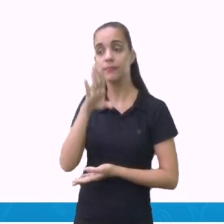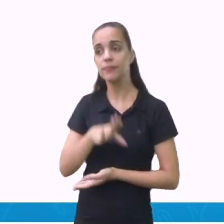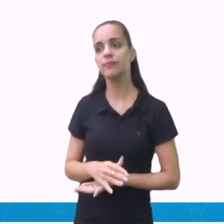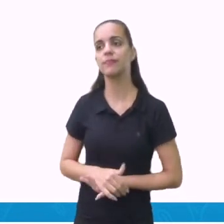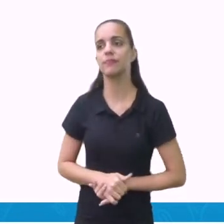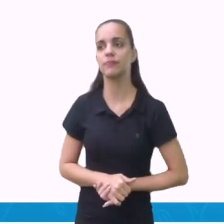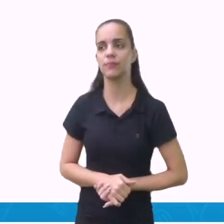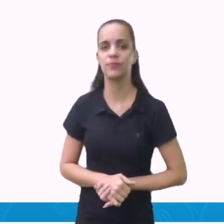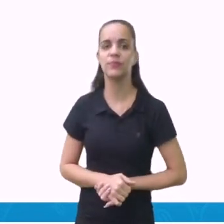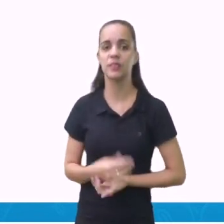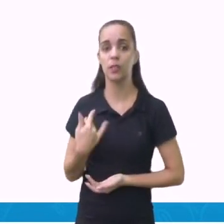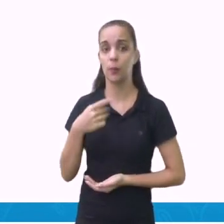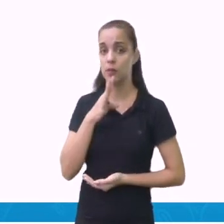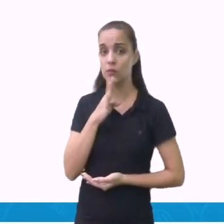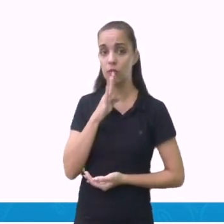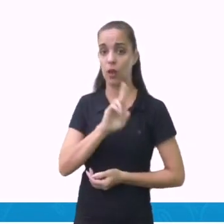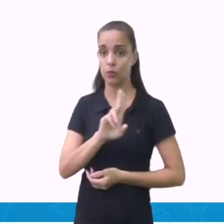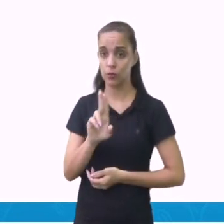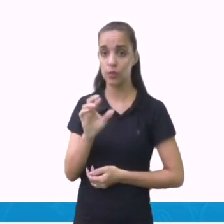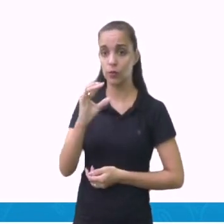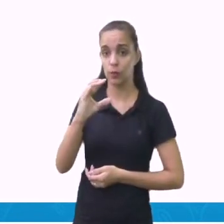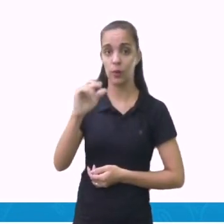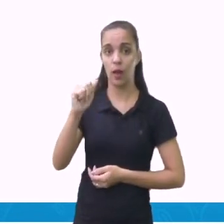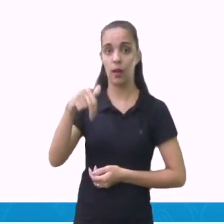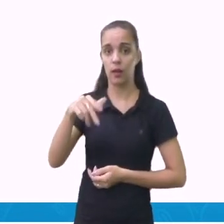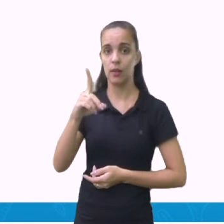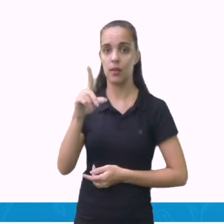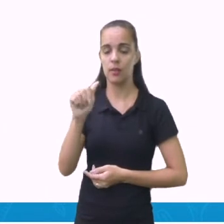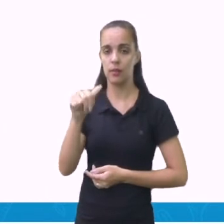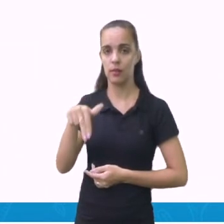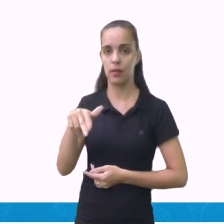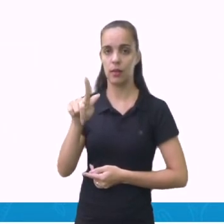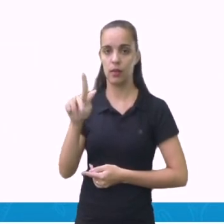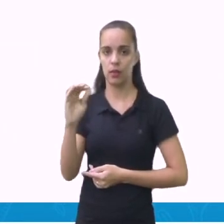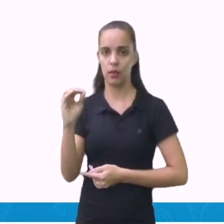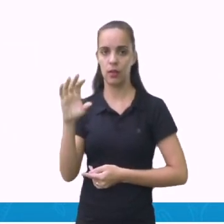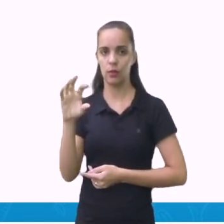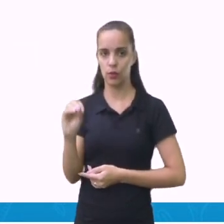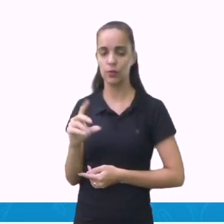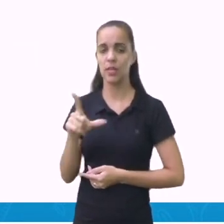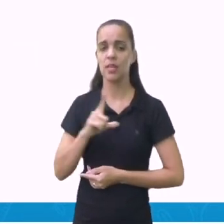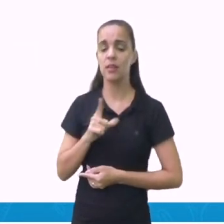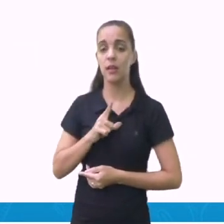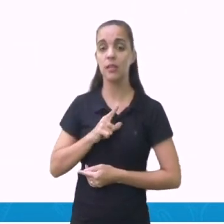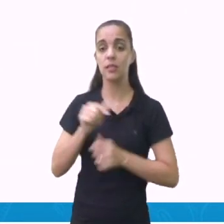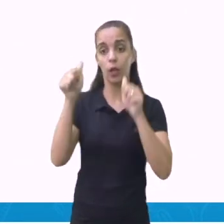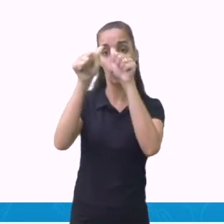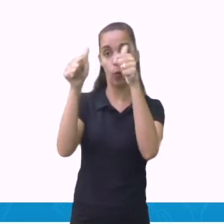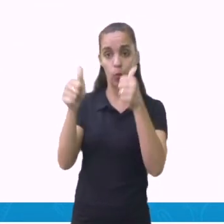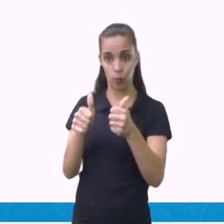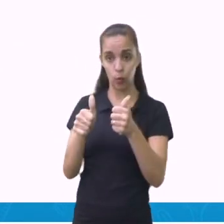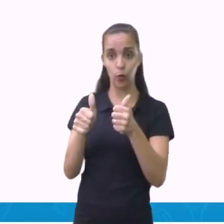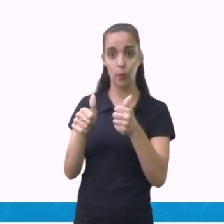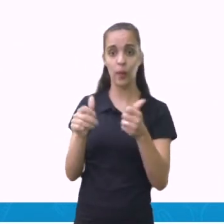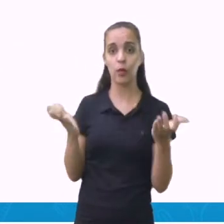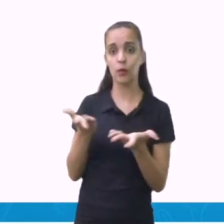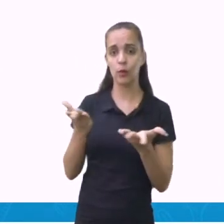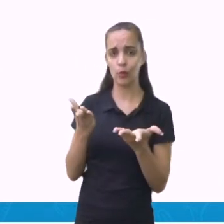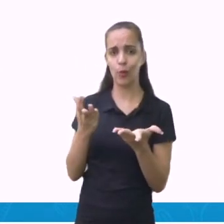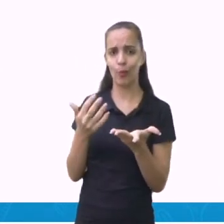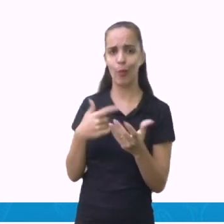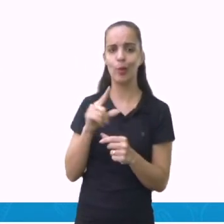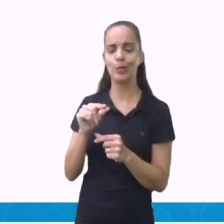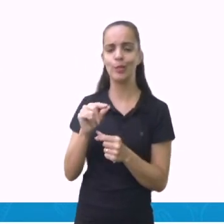os candangos. Existe um monumento, inclusive, para representar essas pessoas